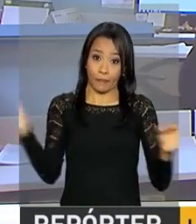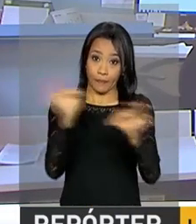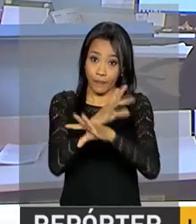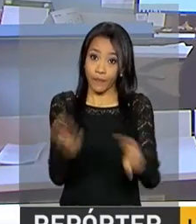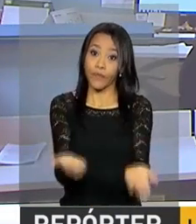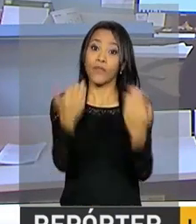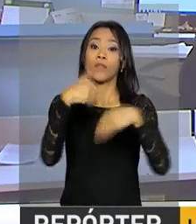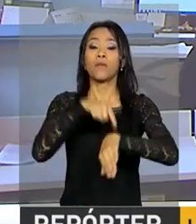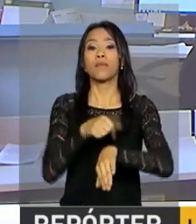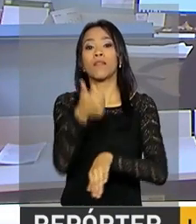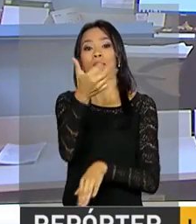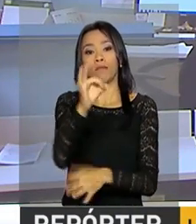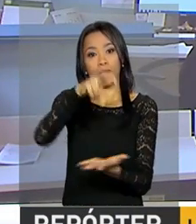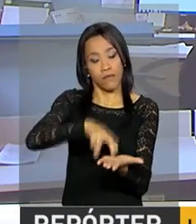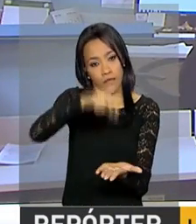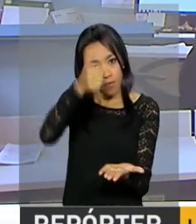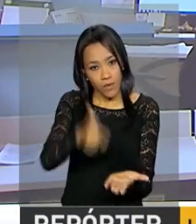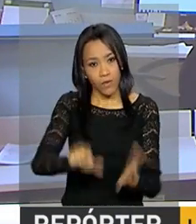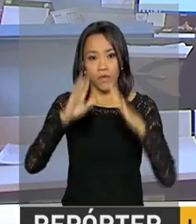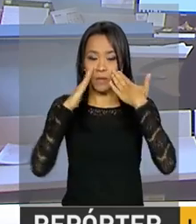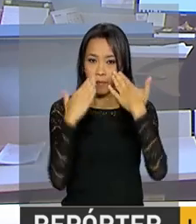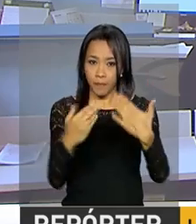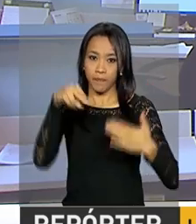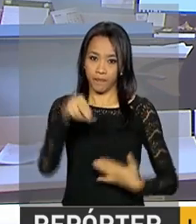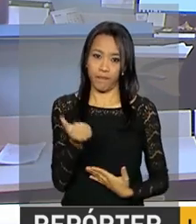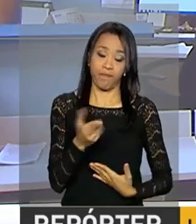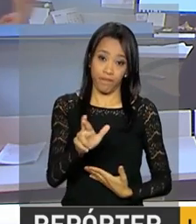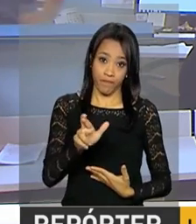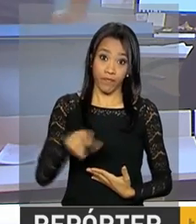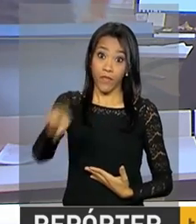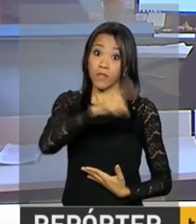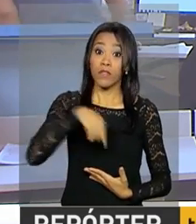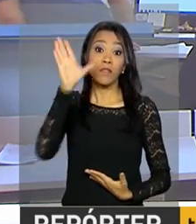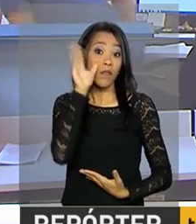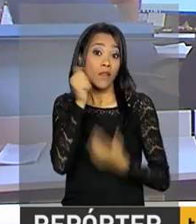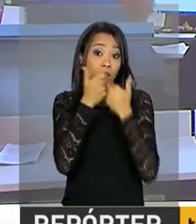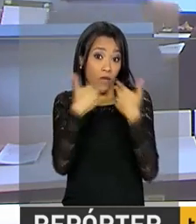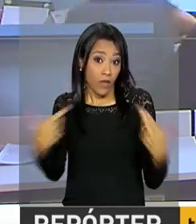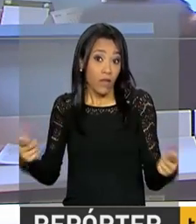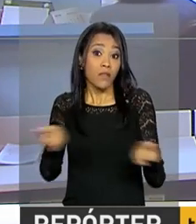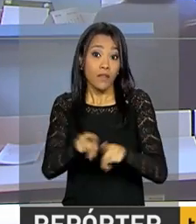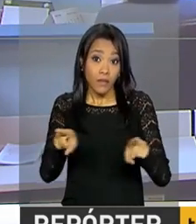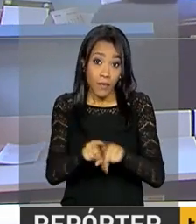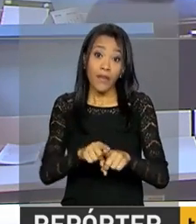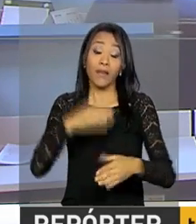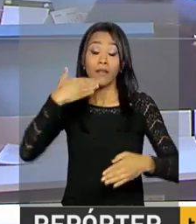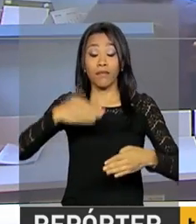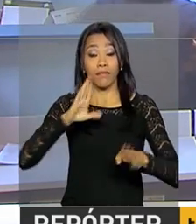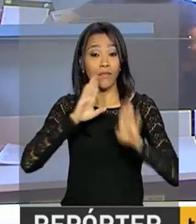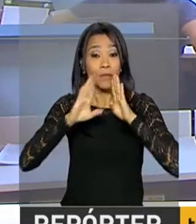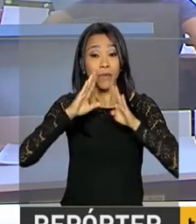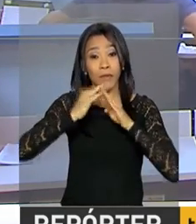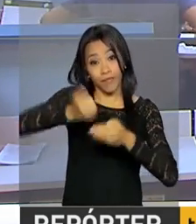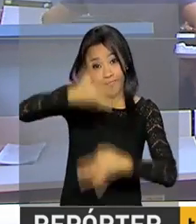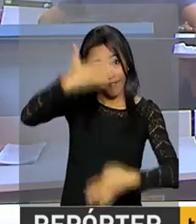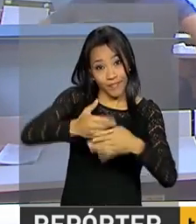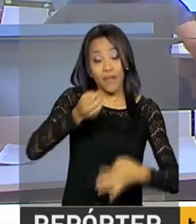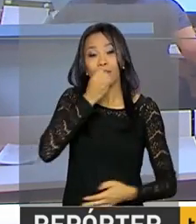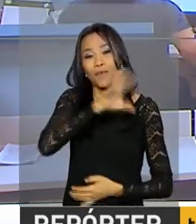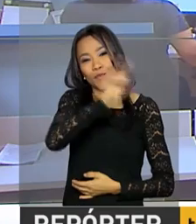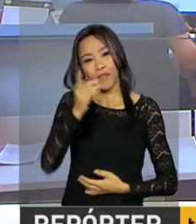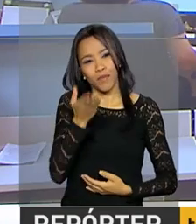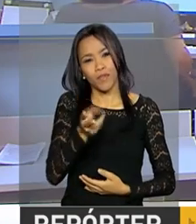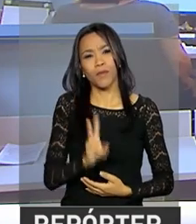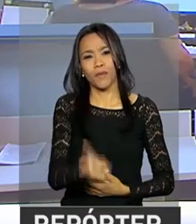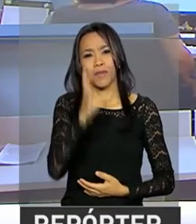às 10 da manhã na próxima edição do Repórter NBR. Acompanhe as novidades também em nossas redes sociais. Um bom dia para